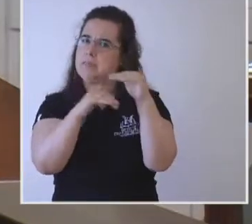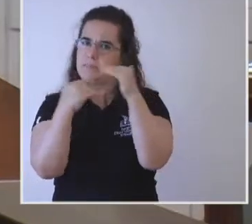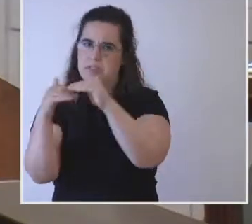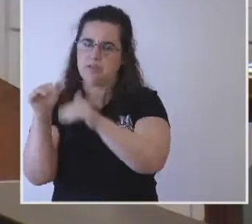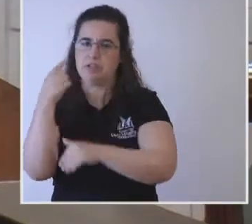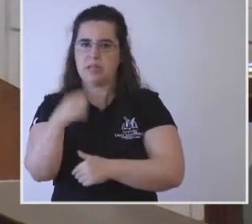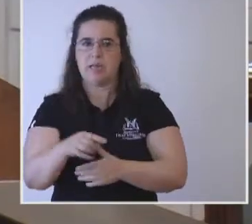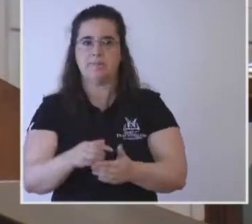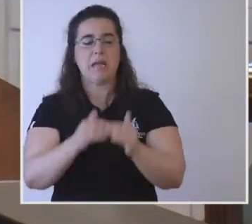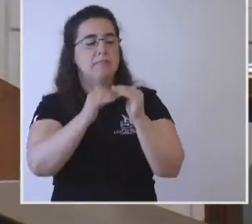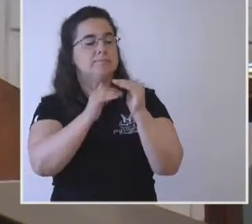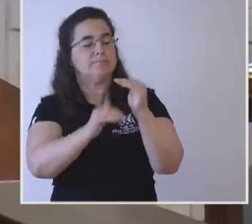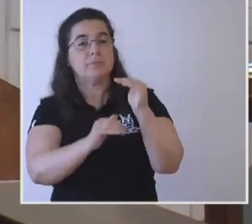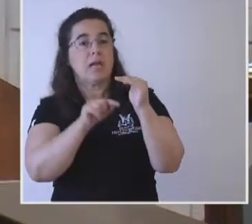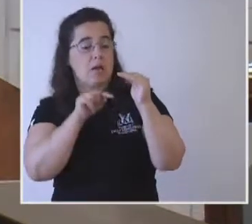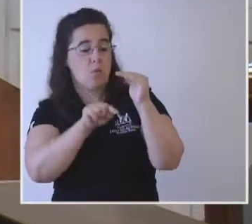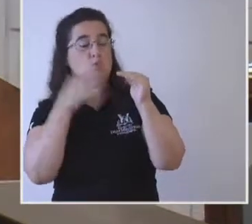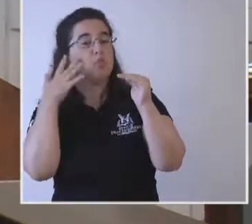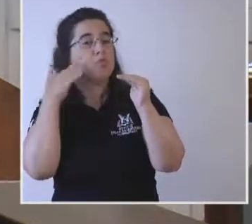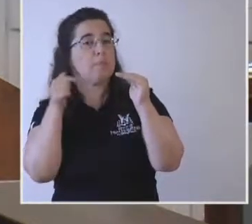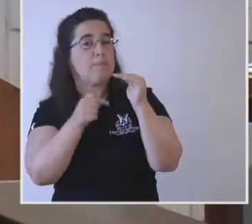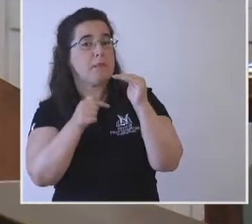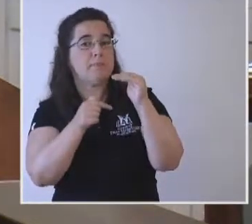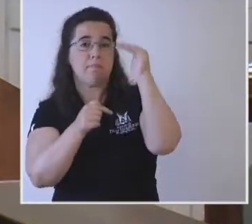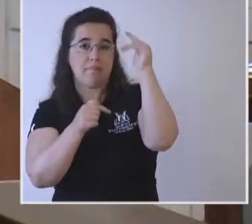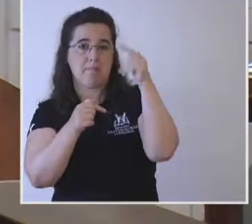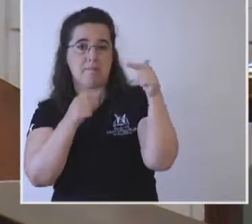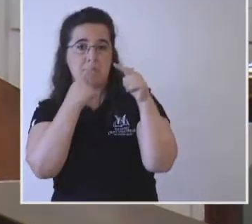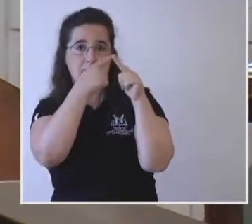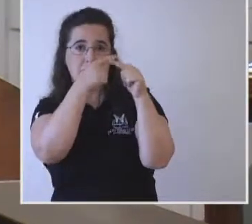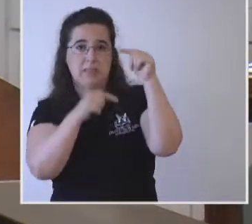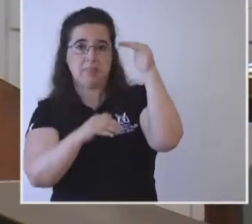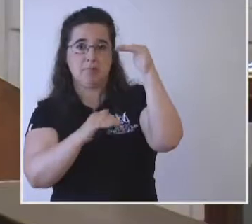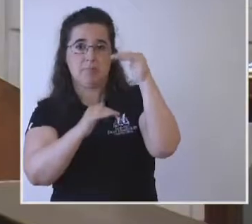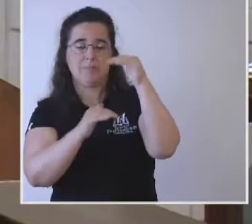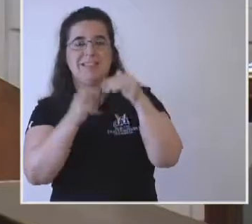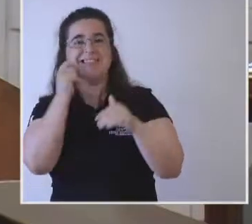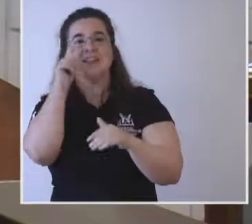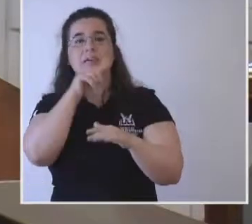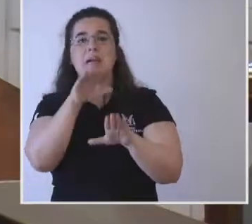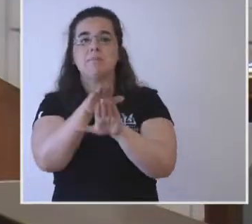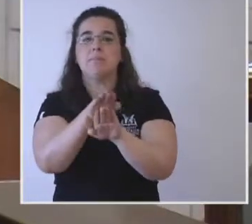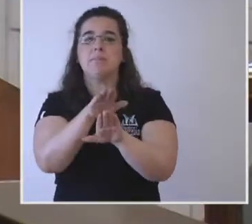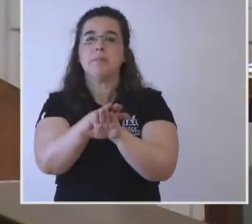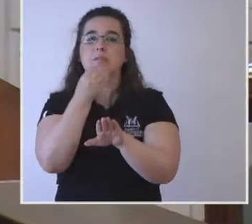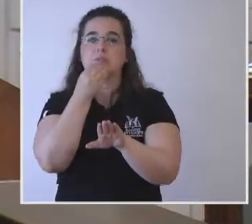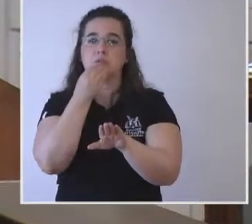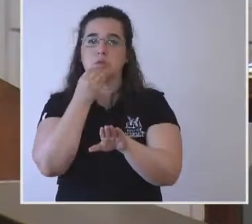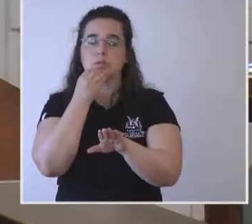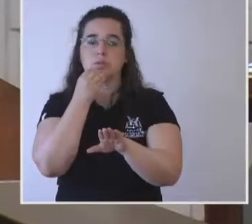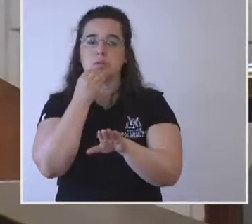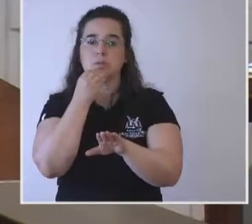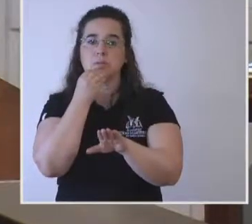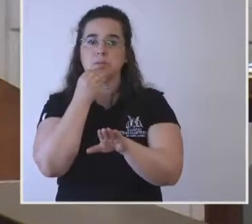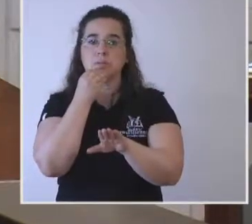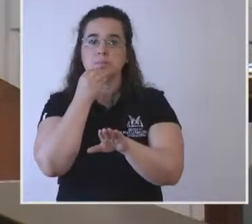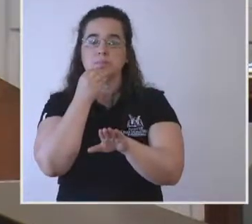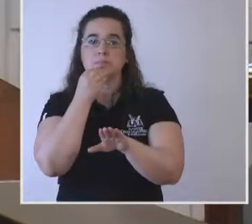e mais alto, e determina a média. O facto de ser pesco-vegetariano parece que para